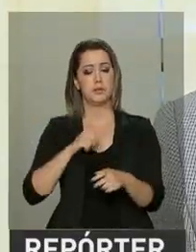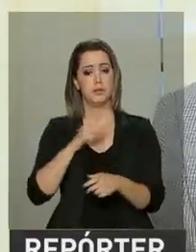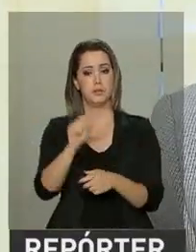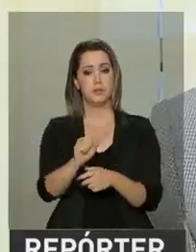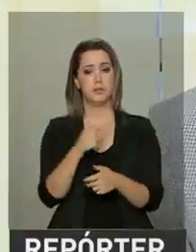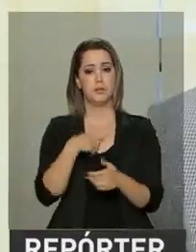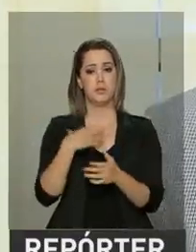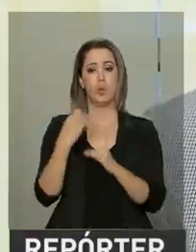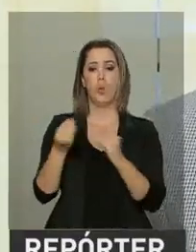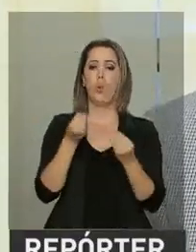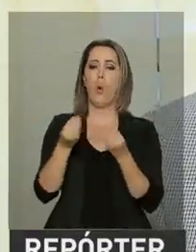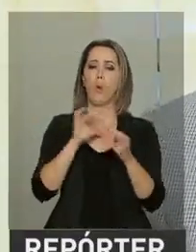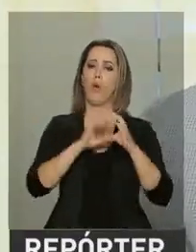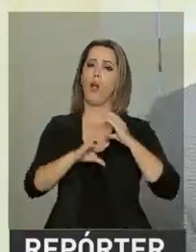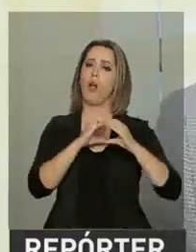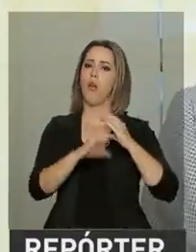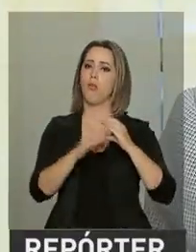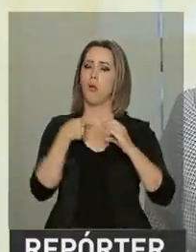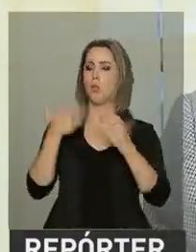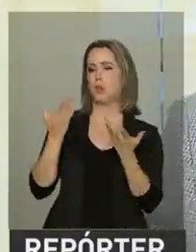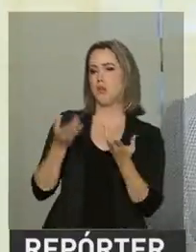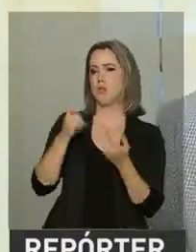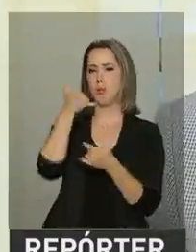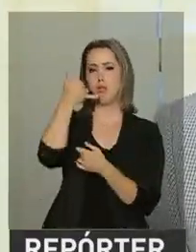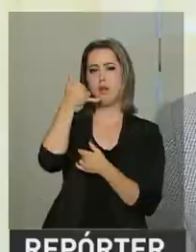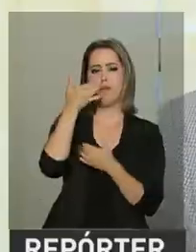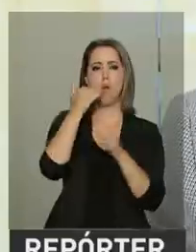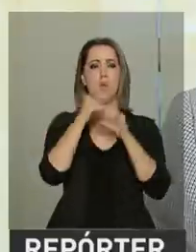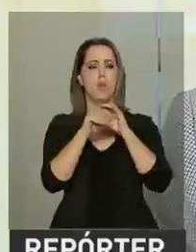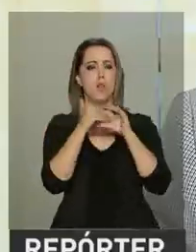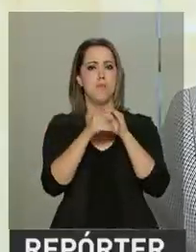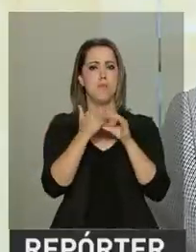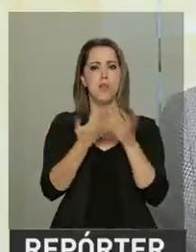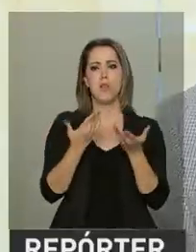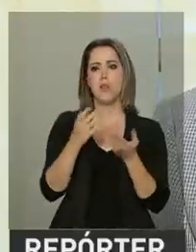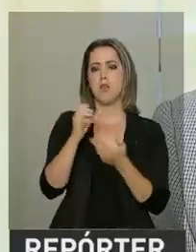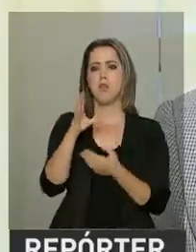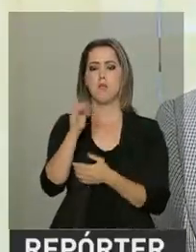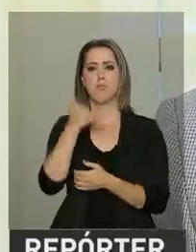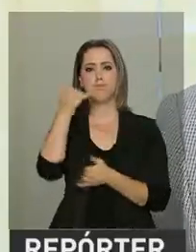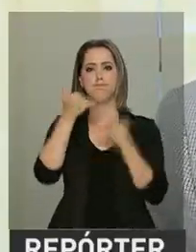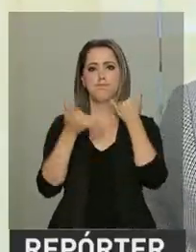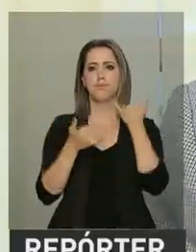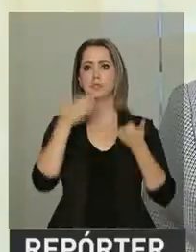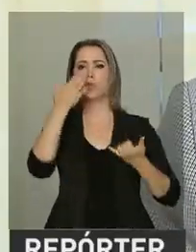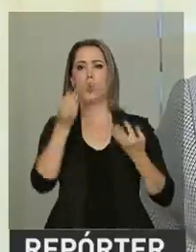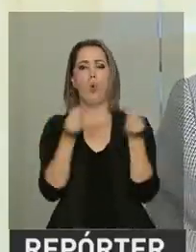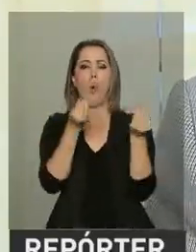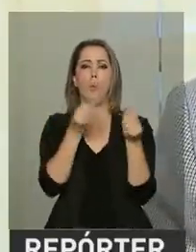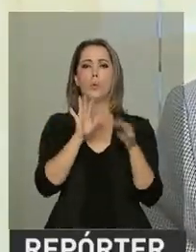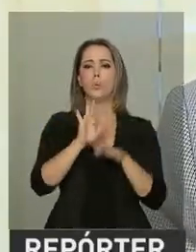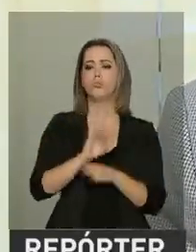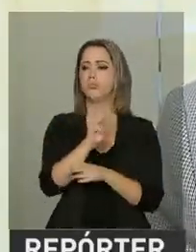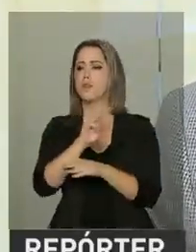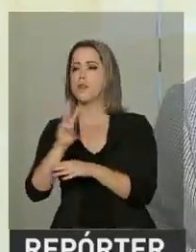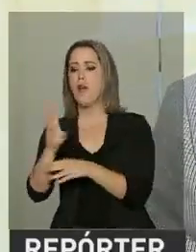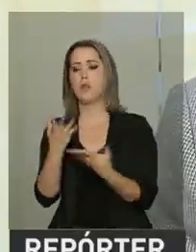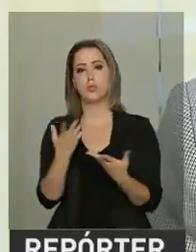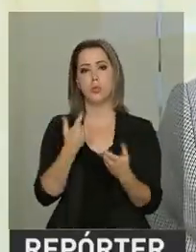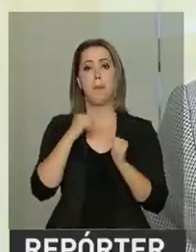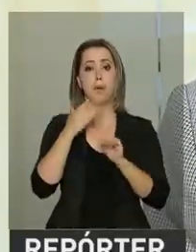o canal de comunicação. Um telefone, um e-mail, um saque, um site. Mas que o consumidor possa